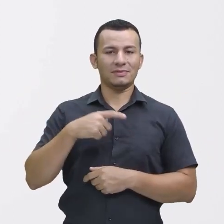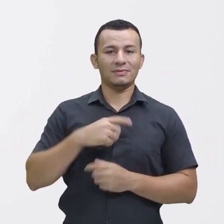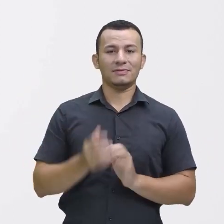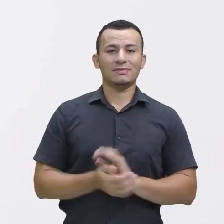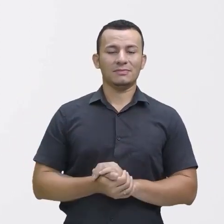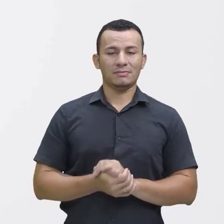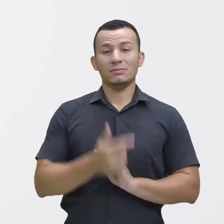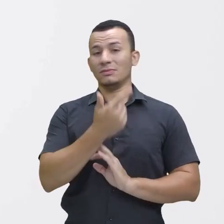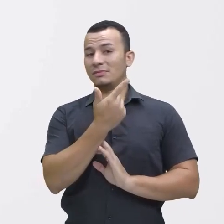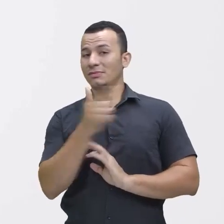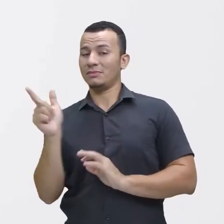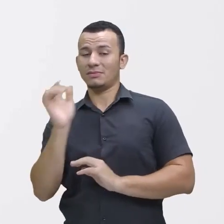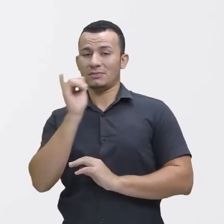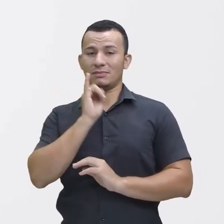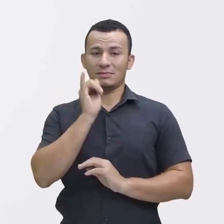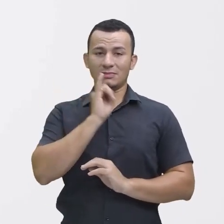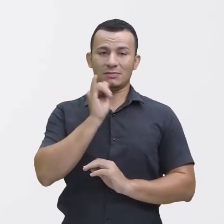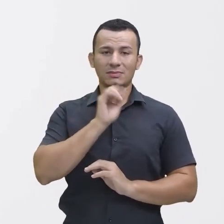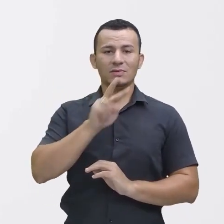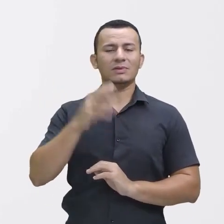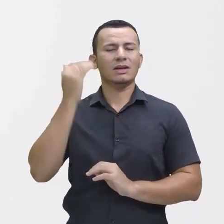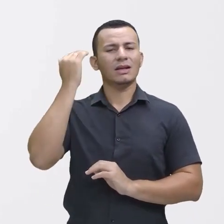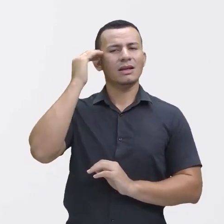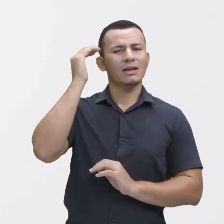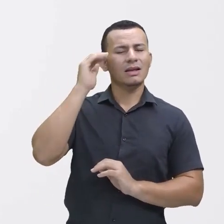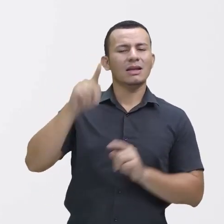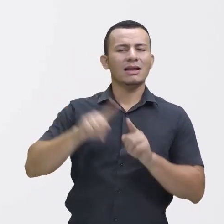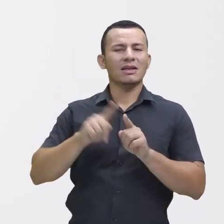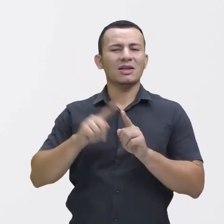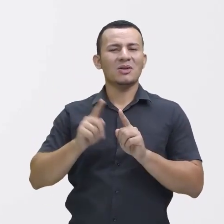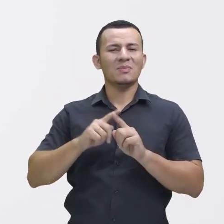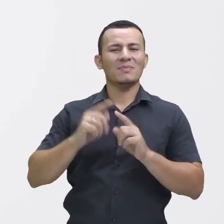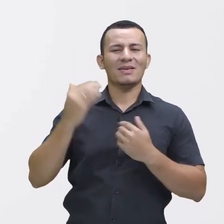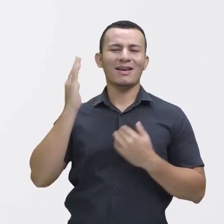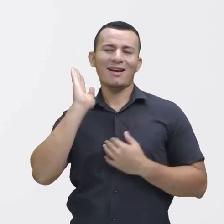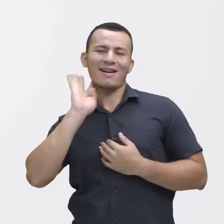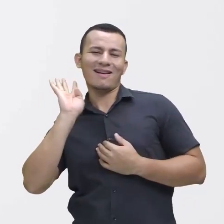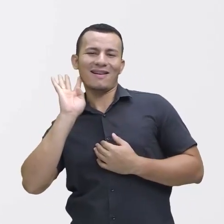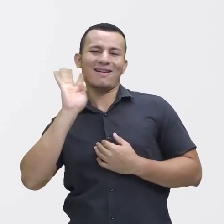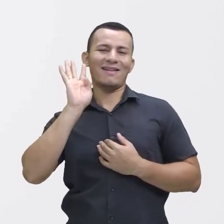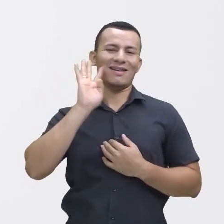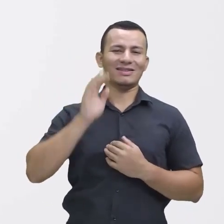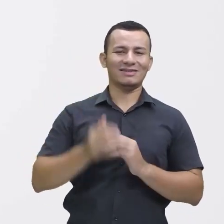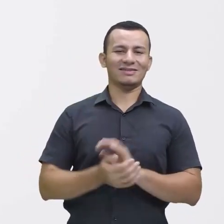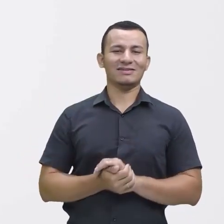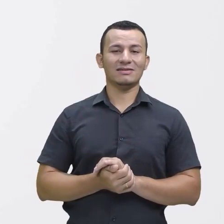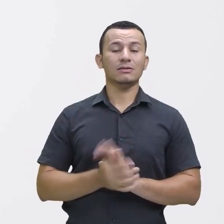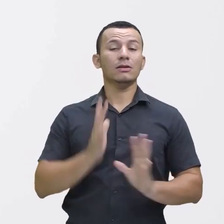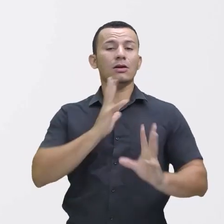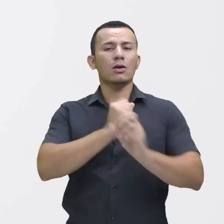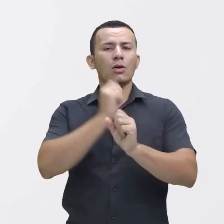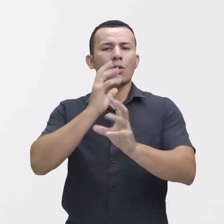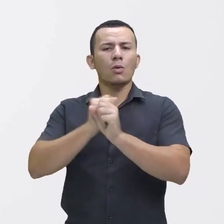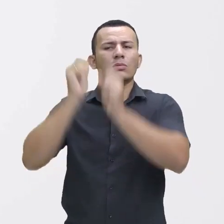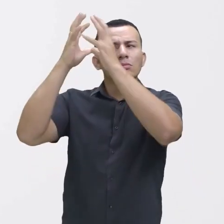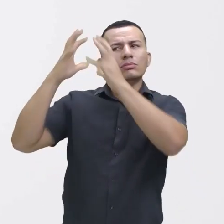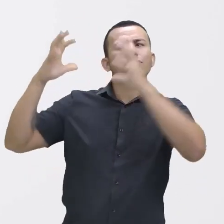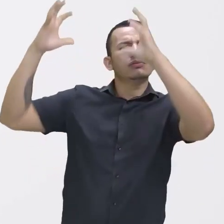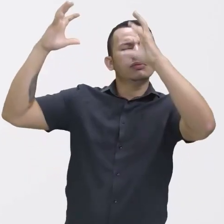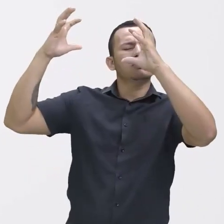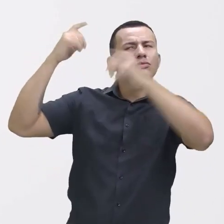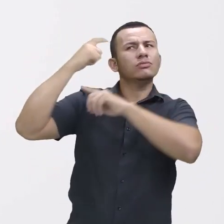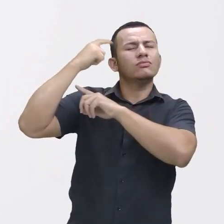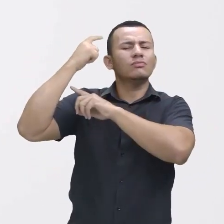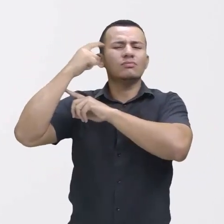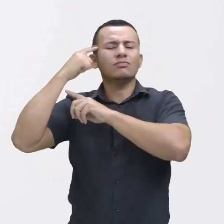próximo exemplo para você entender e se divertir comigo. Calcule mentalmente as